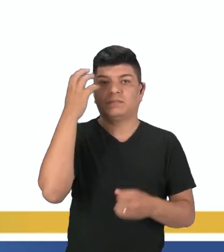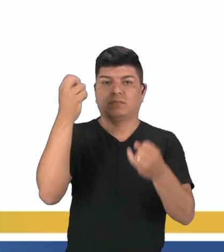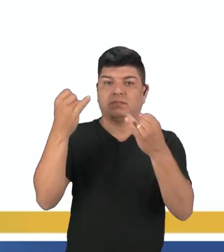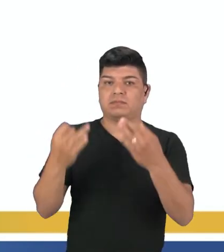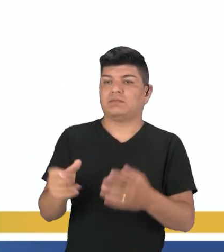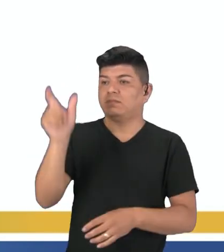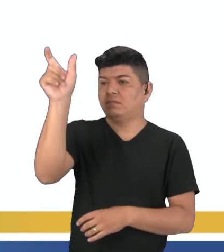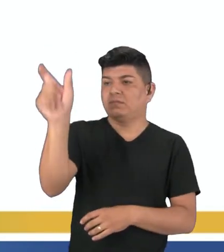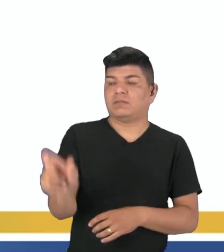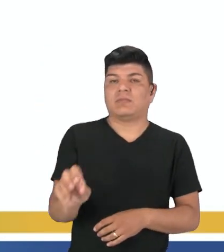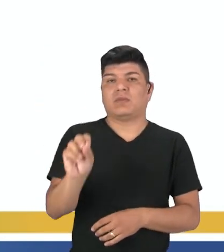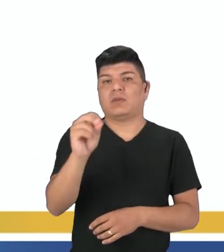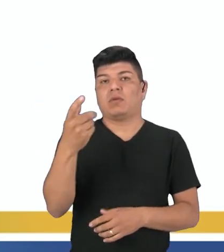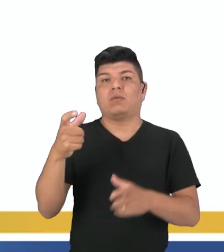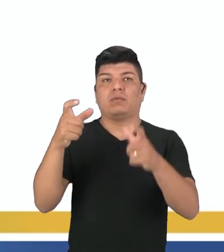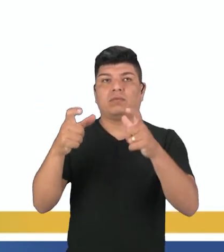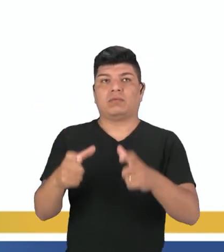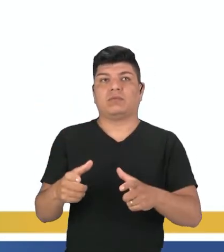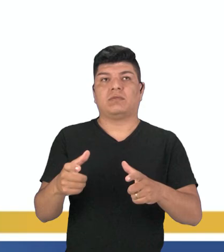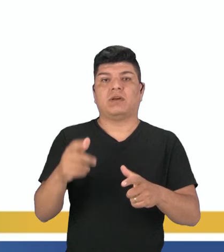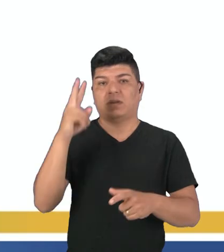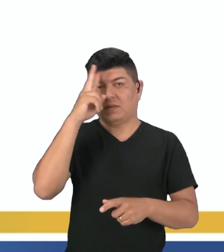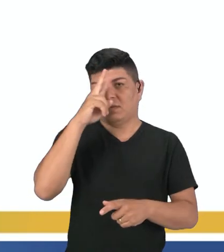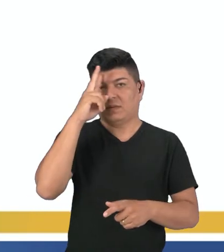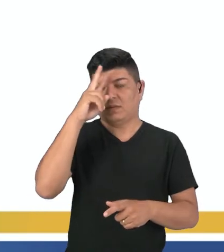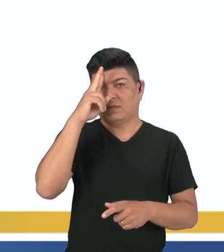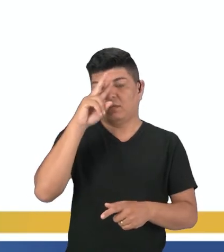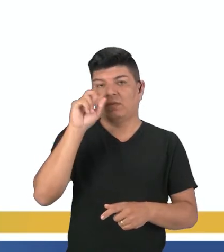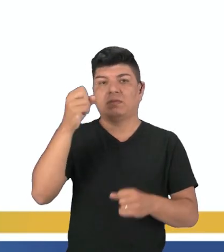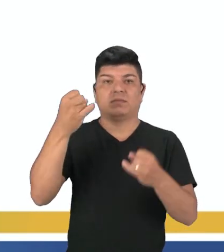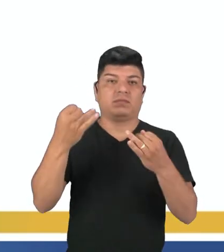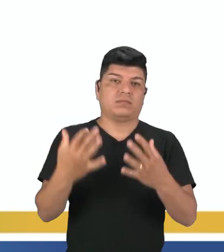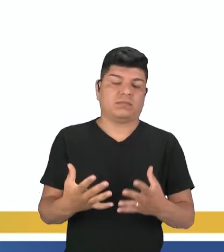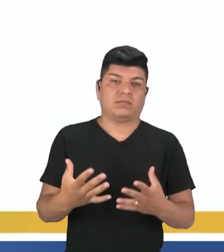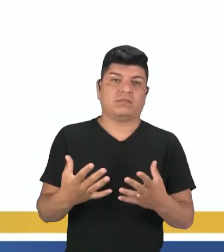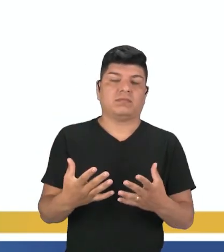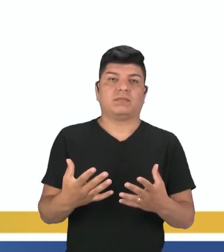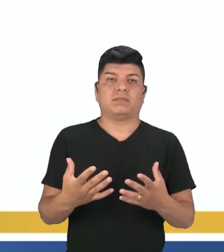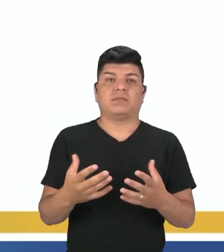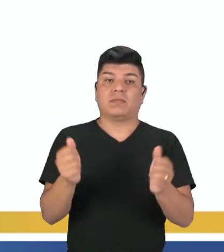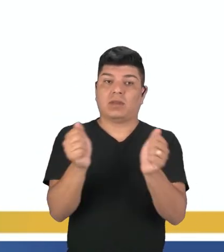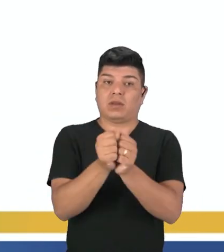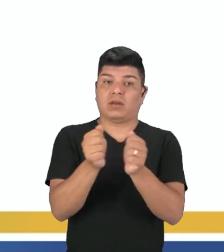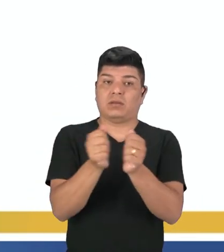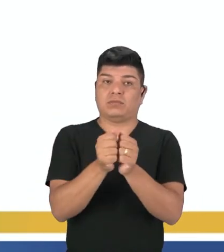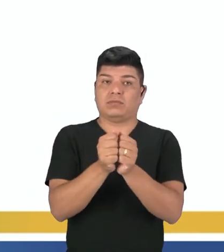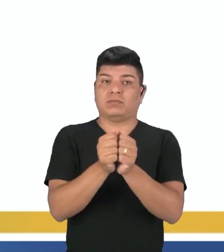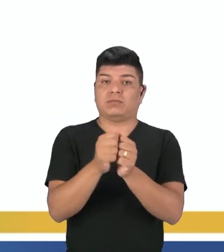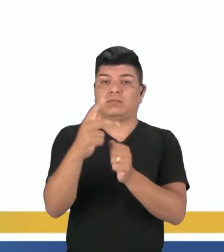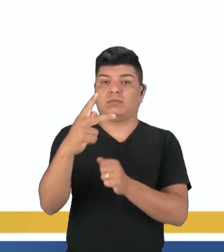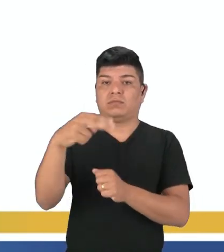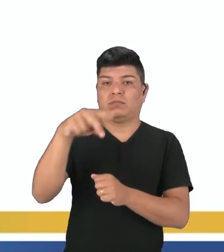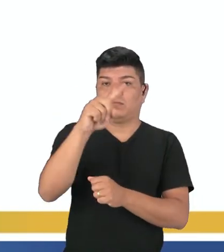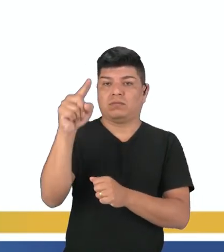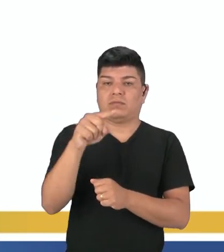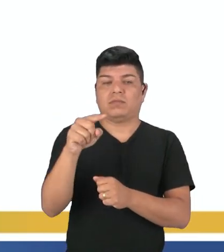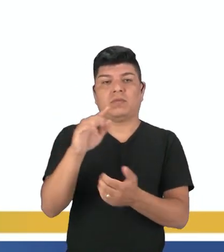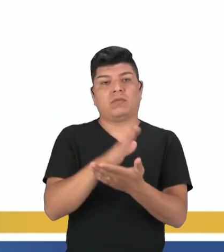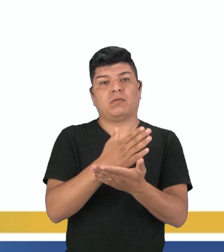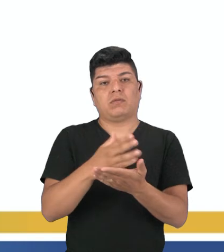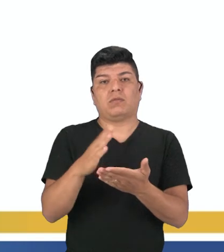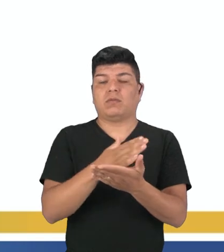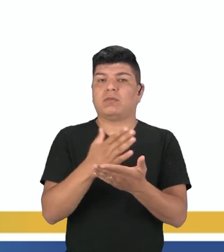descrever uma pessoa ou um lugar? Lembra? A gente falou um pouquinho sobre a junção dos pronomes interrogativos com